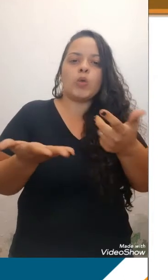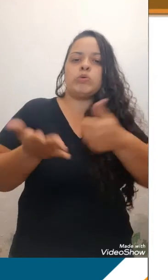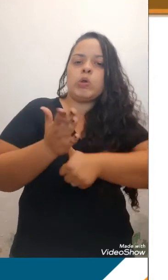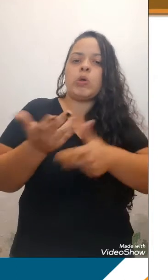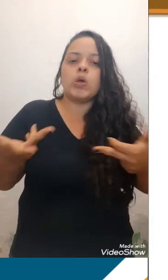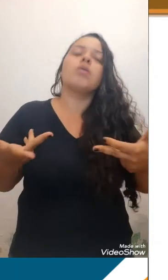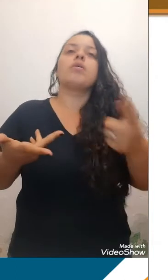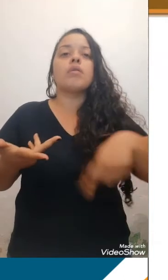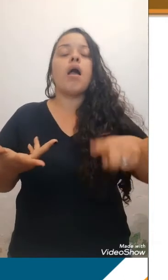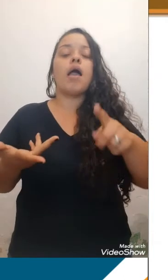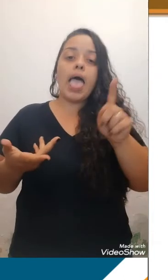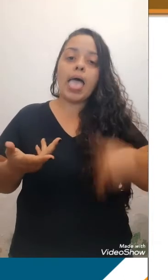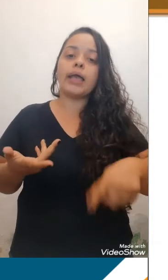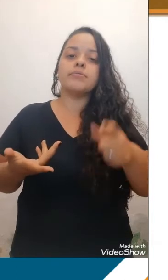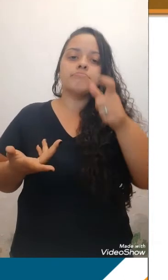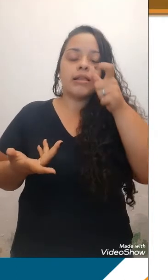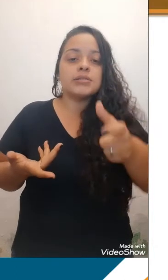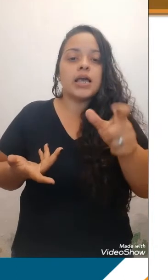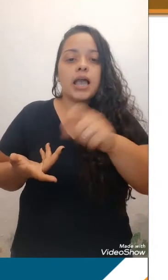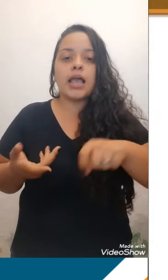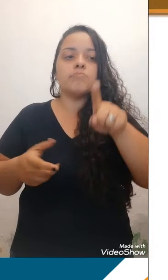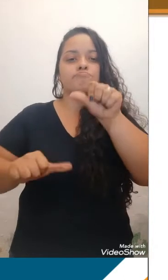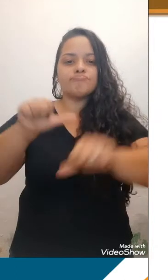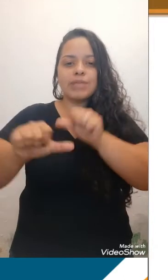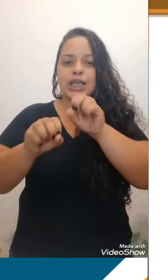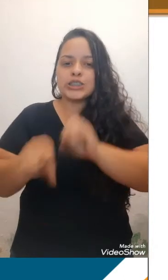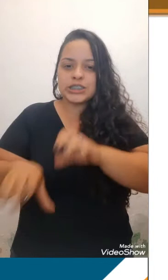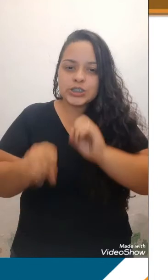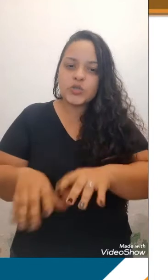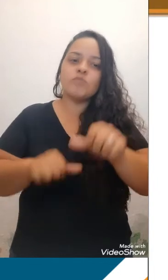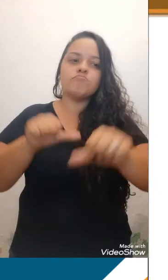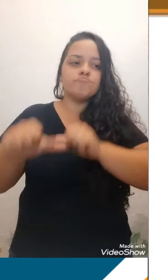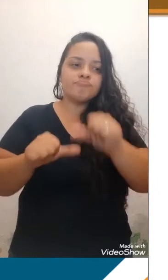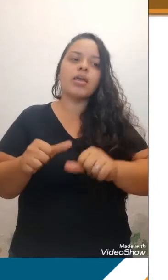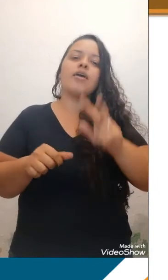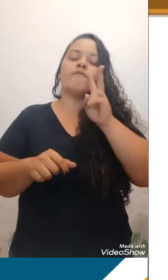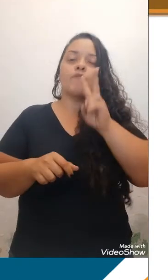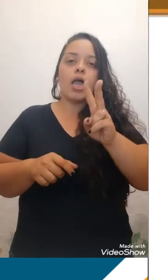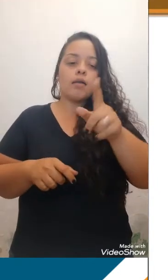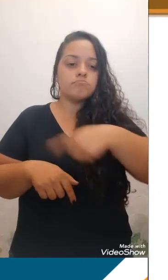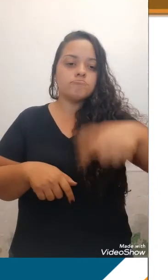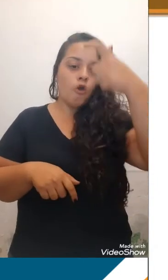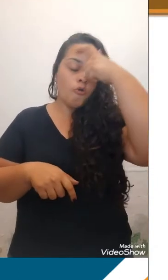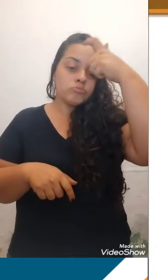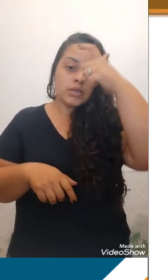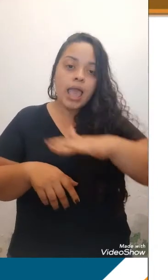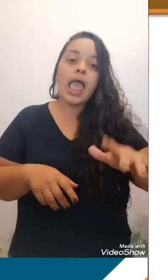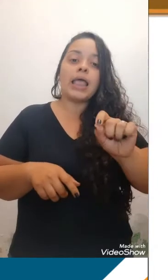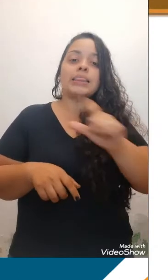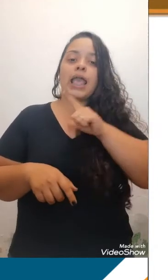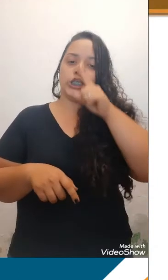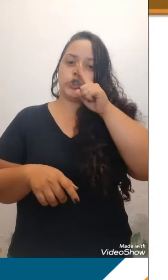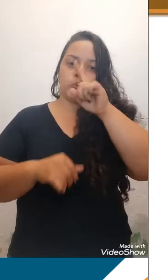inteligentes. Logo, é mister providenciar uma reconfiguração no ensino para formular indivíduos conscientes dos riscos